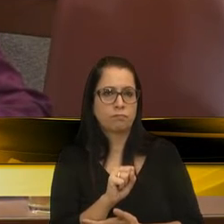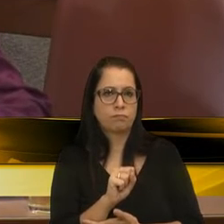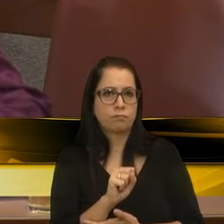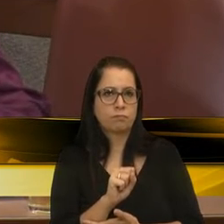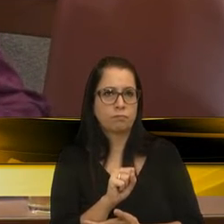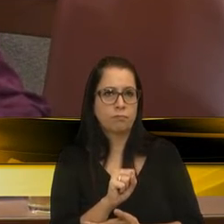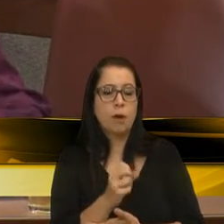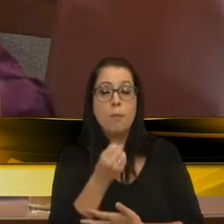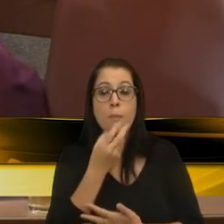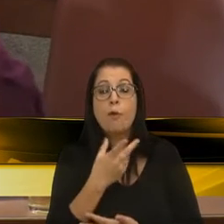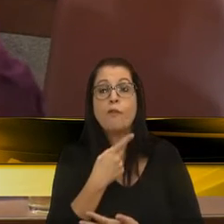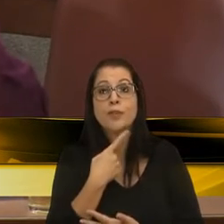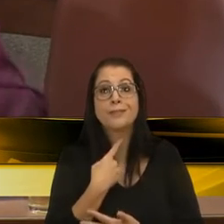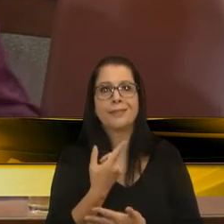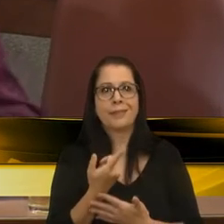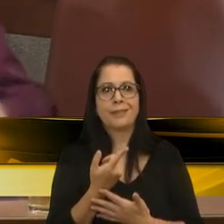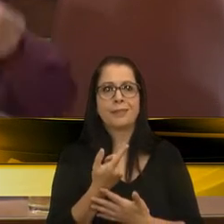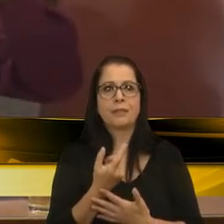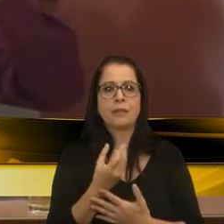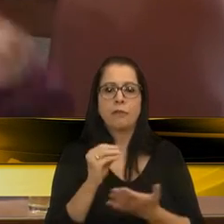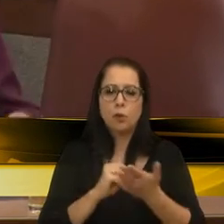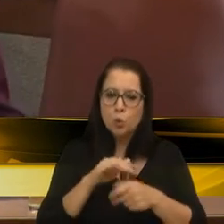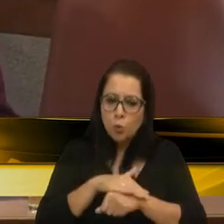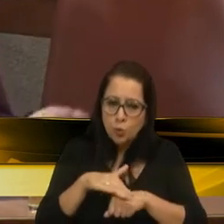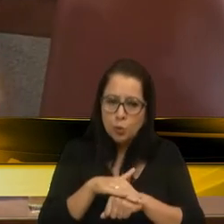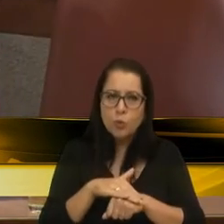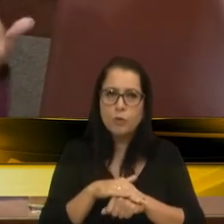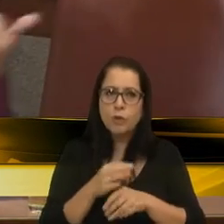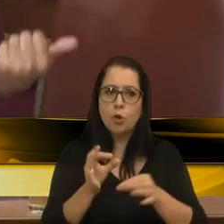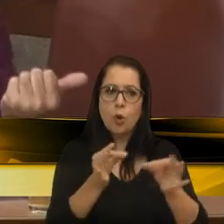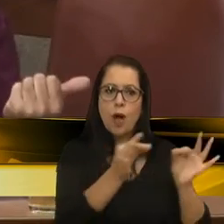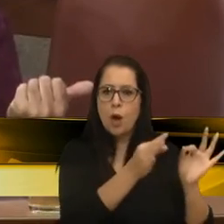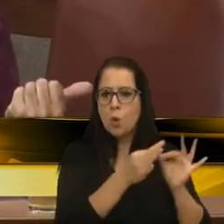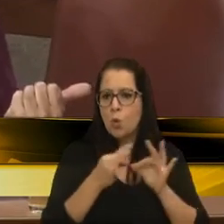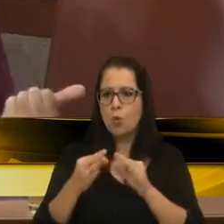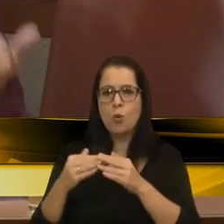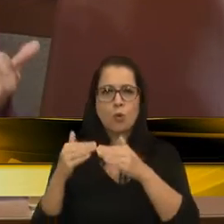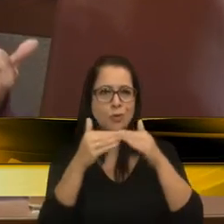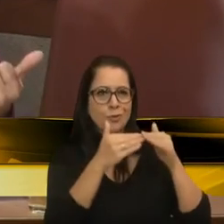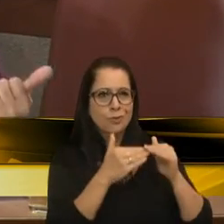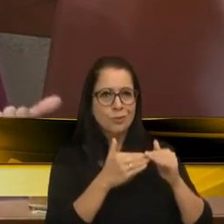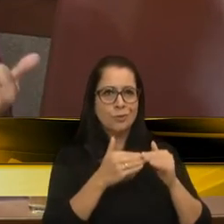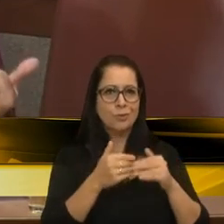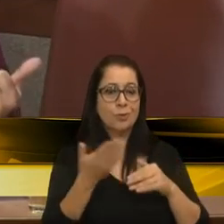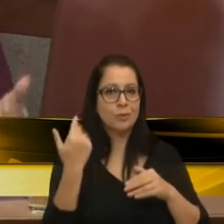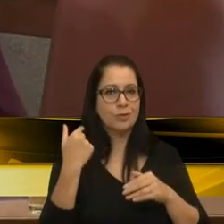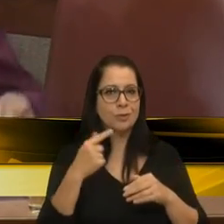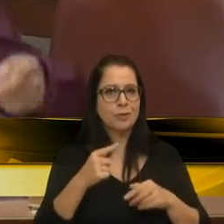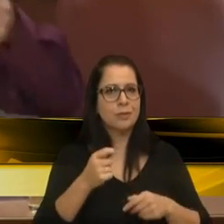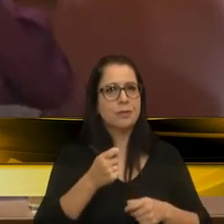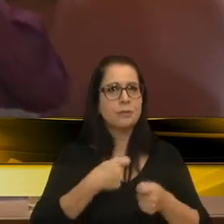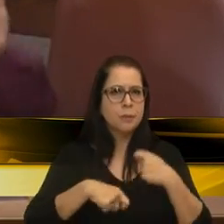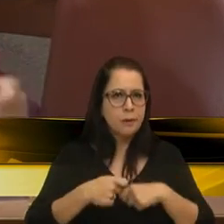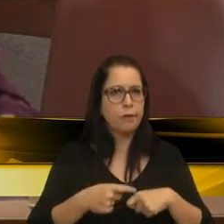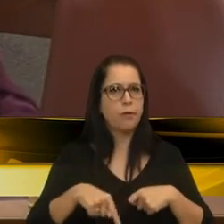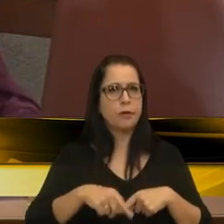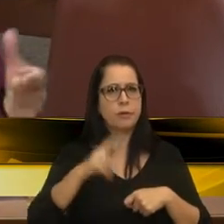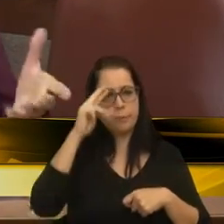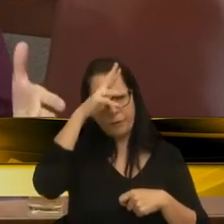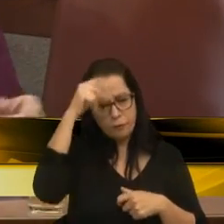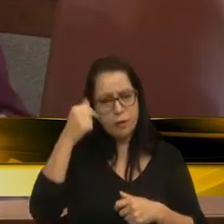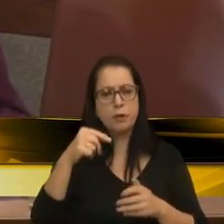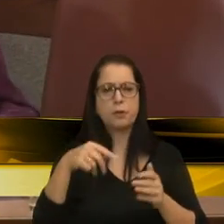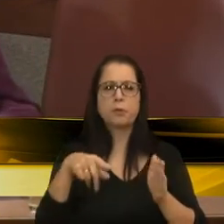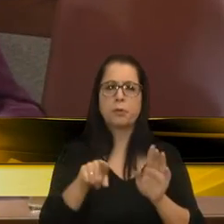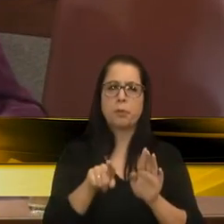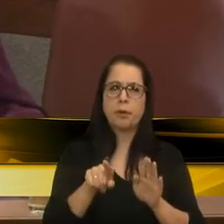uma boa vontade, faltou diálogo, faltou acordo dos antigos gestores que se passaram aqui em Caxias do Sul, do